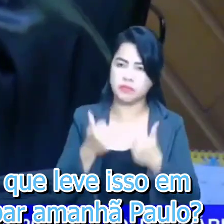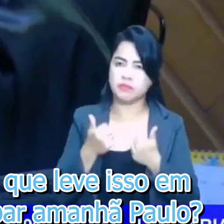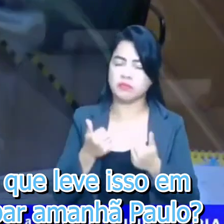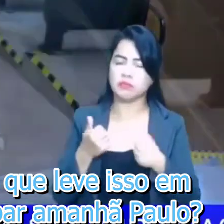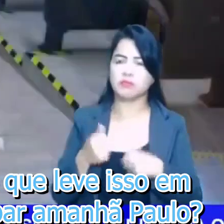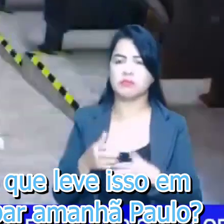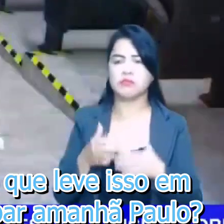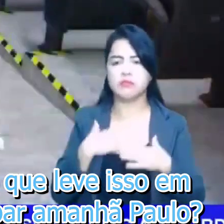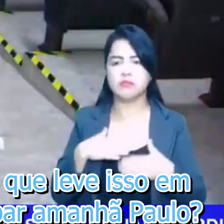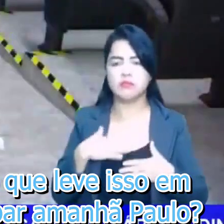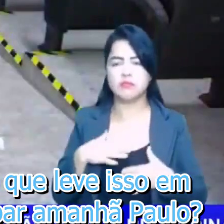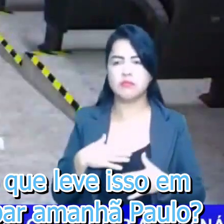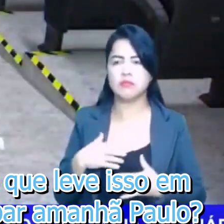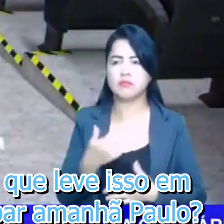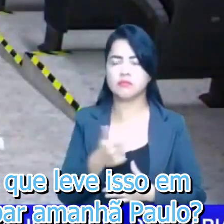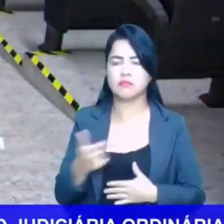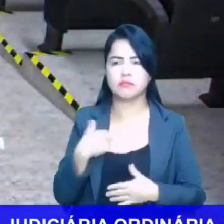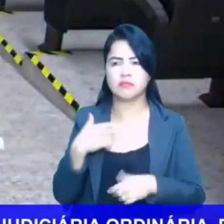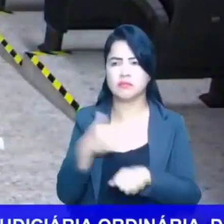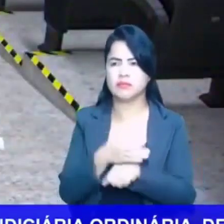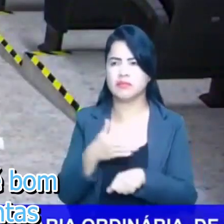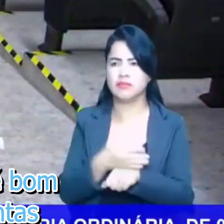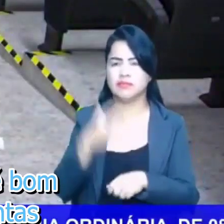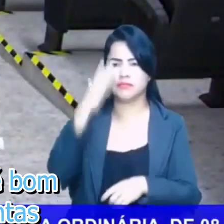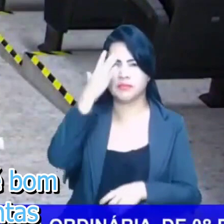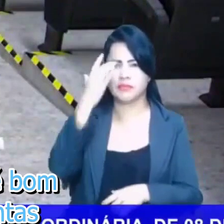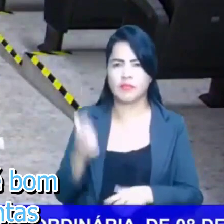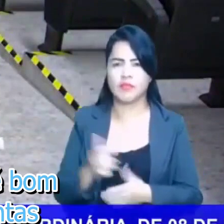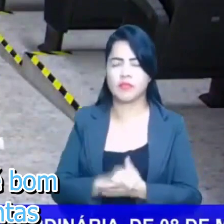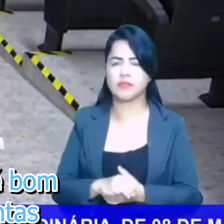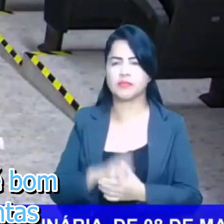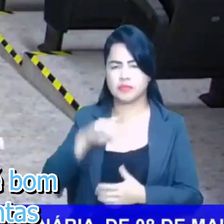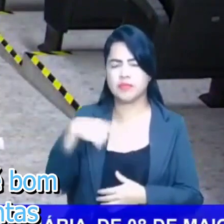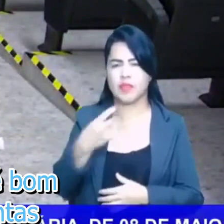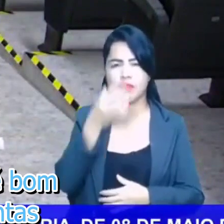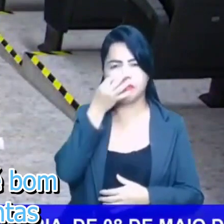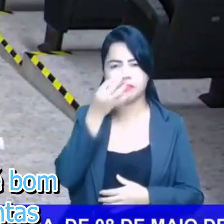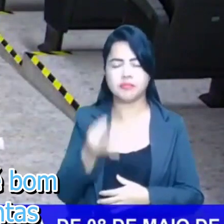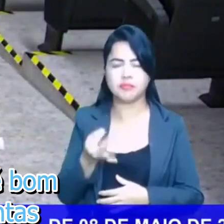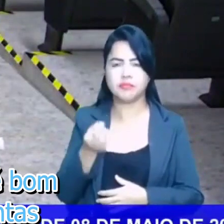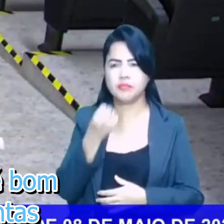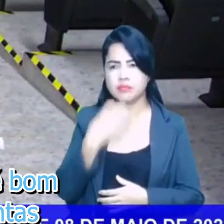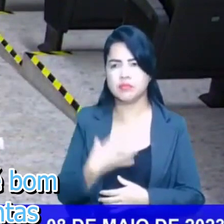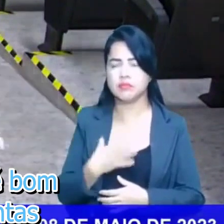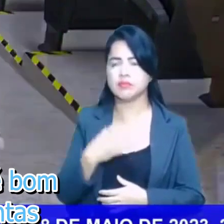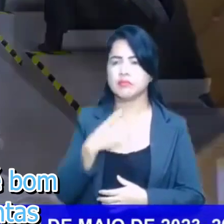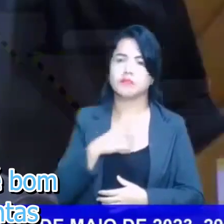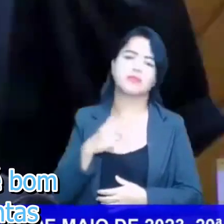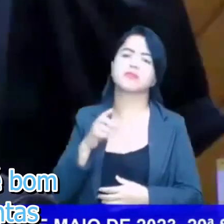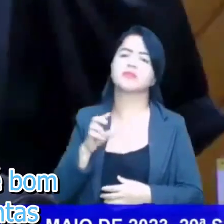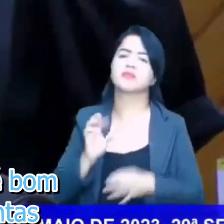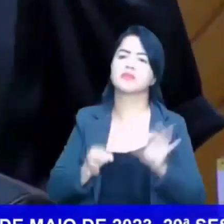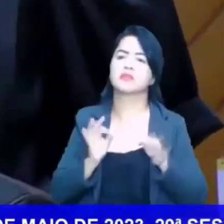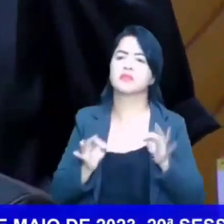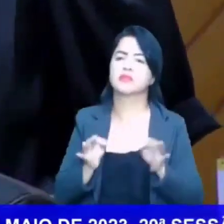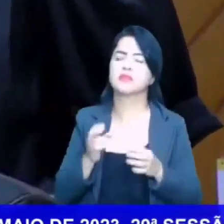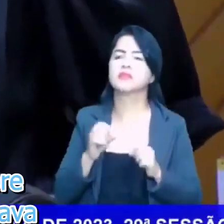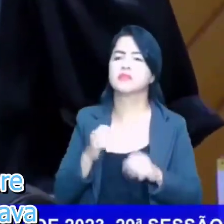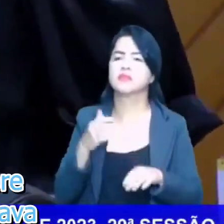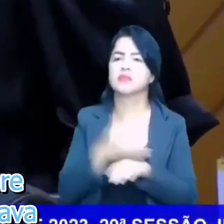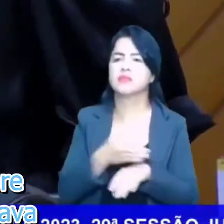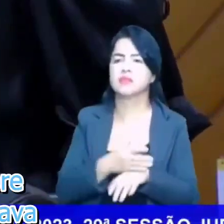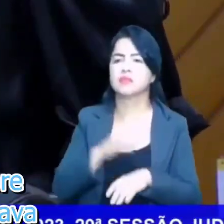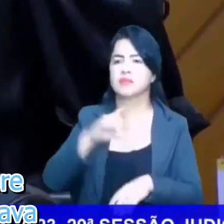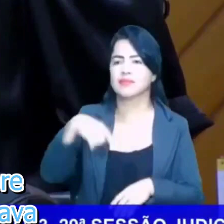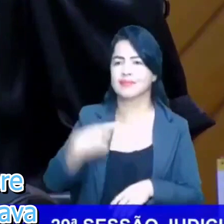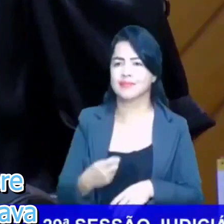Não, tranquilo. Mas não dá mesmo para participar amanhã? Imagem ampla do plenário. Depois a gente vai ver isso daí, porque é bom sempre o juiz membro participar. Em sua mesa,